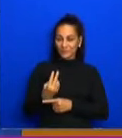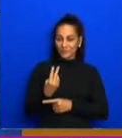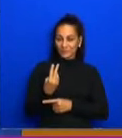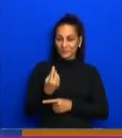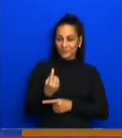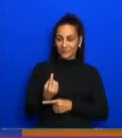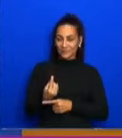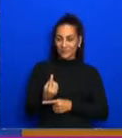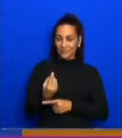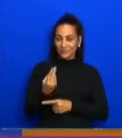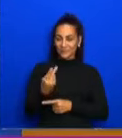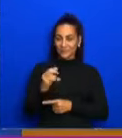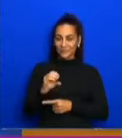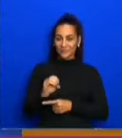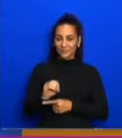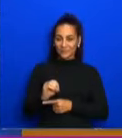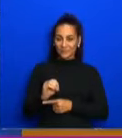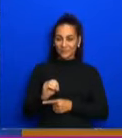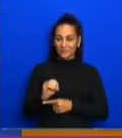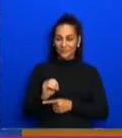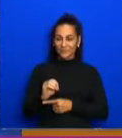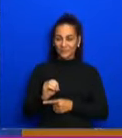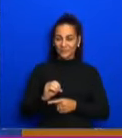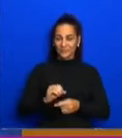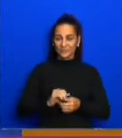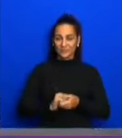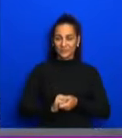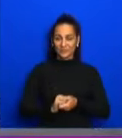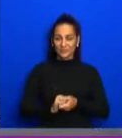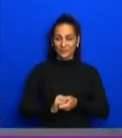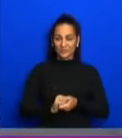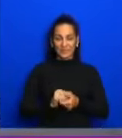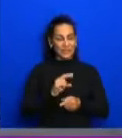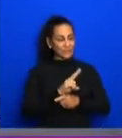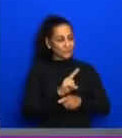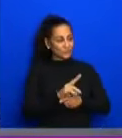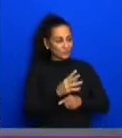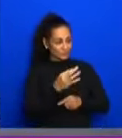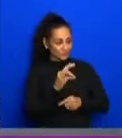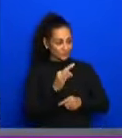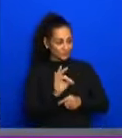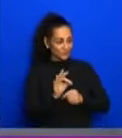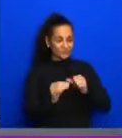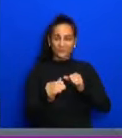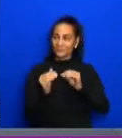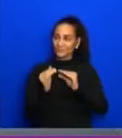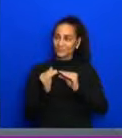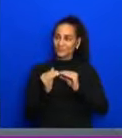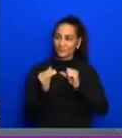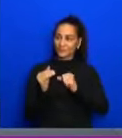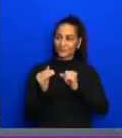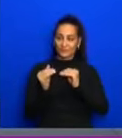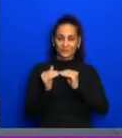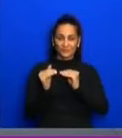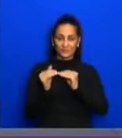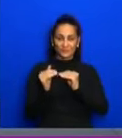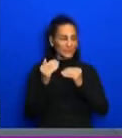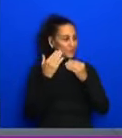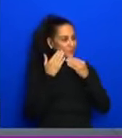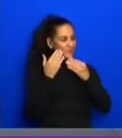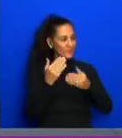16, 14, 21 e 20. Confirmam, auditoras? Sim, confirmo. Sim,